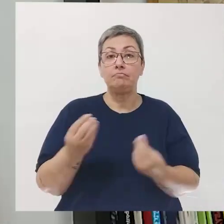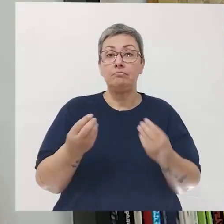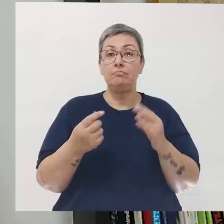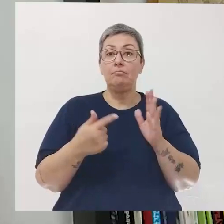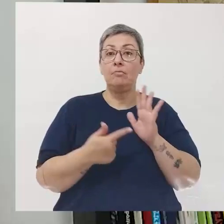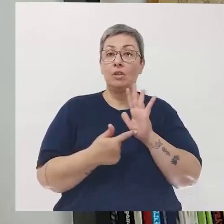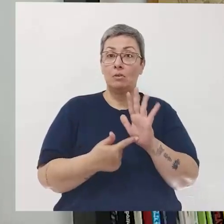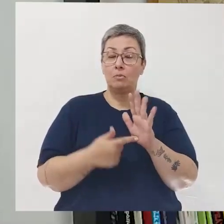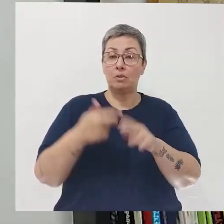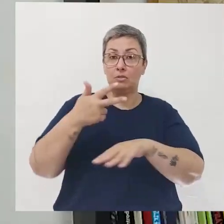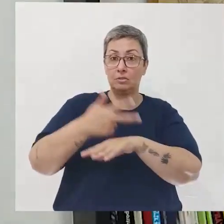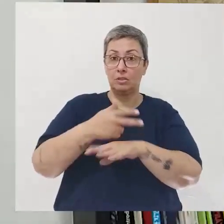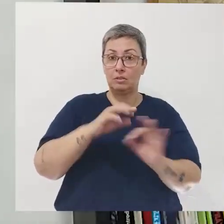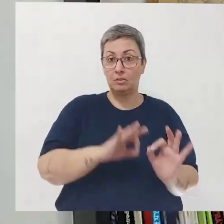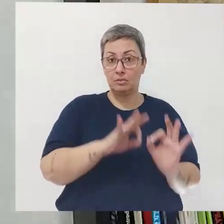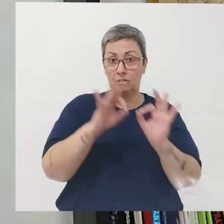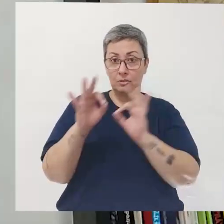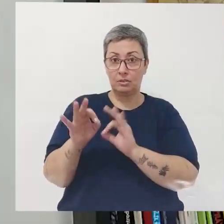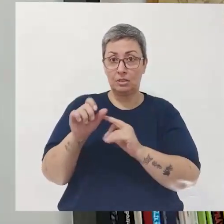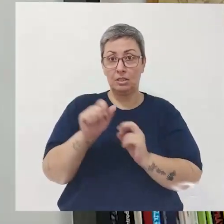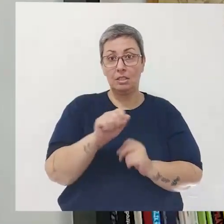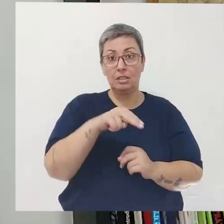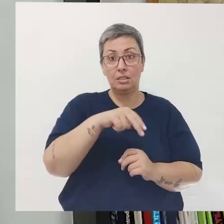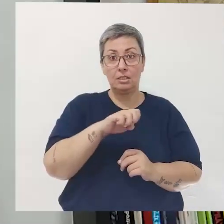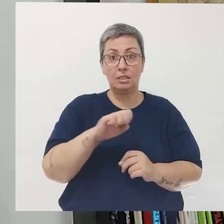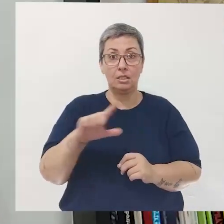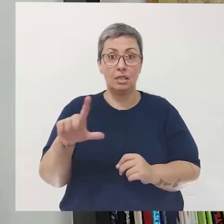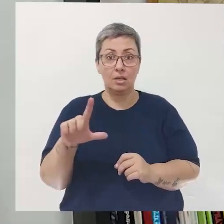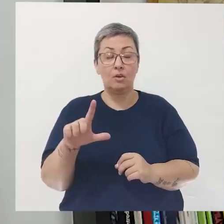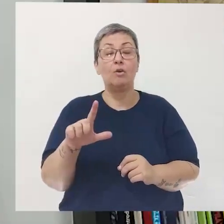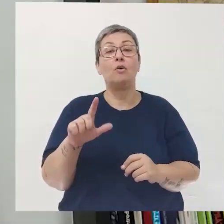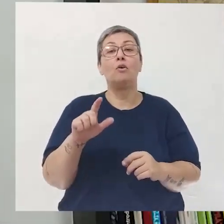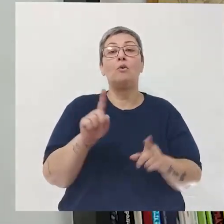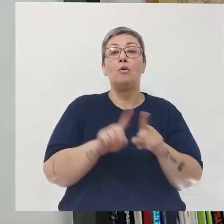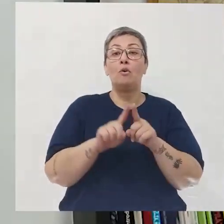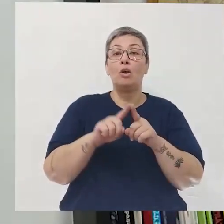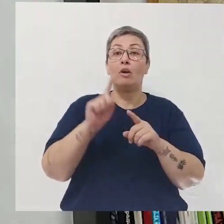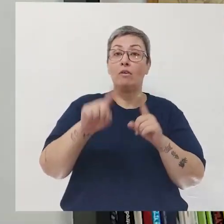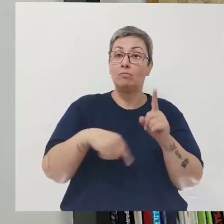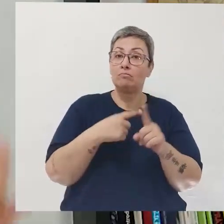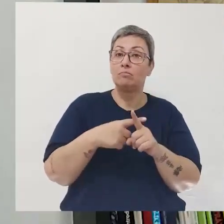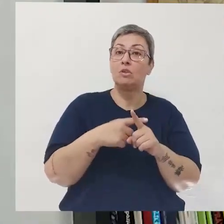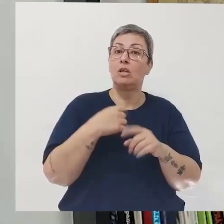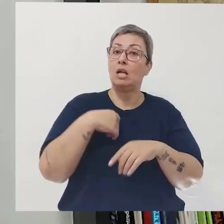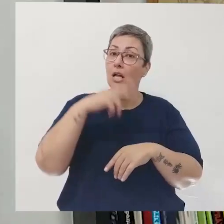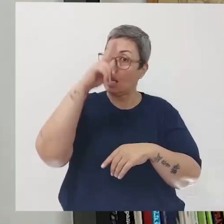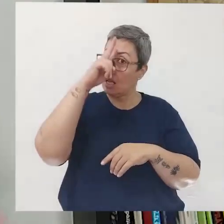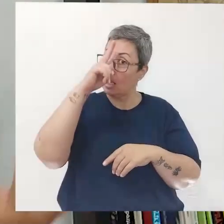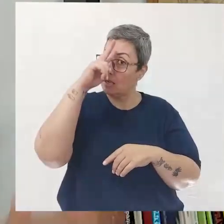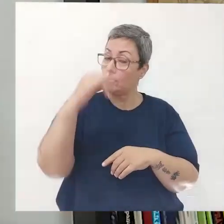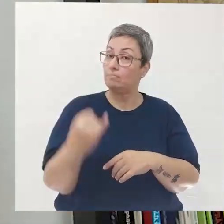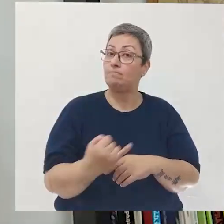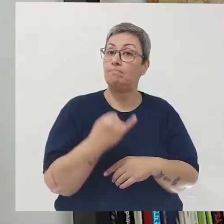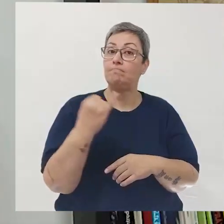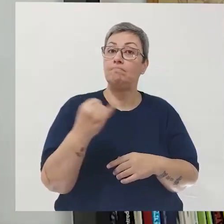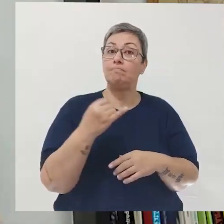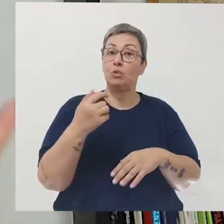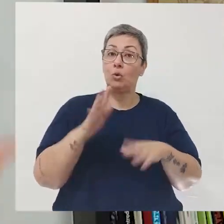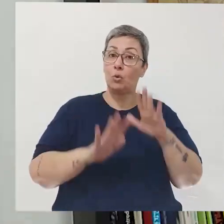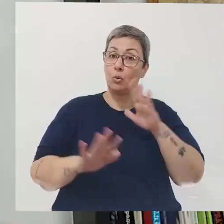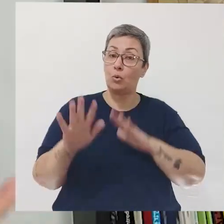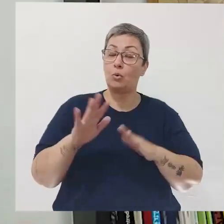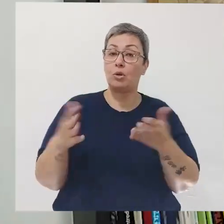Eu vou passar para vocês um vídeo da ANEEL, a Agência Nacional de Energia Elétrica, que vai reforçar a